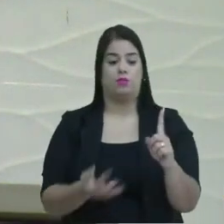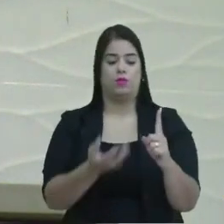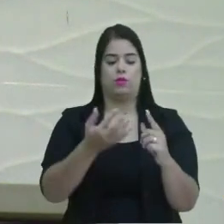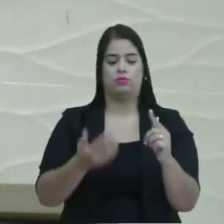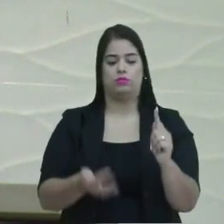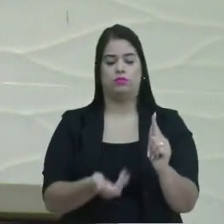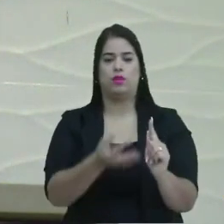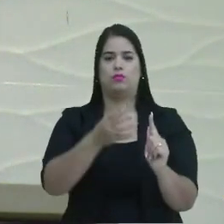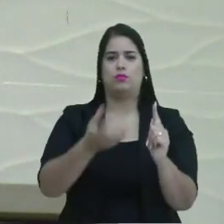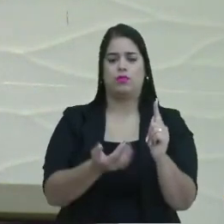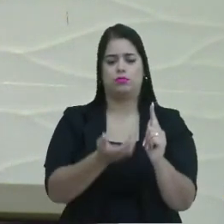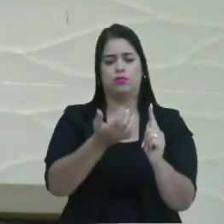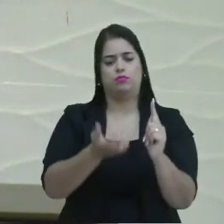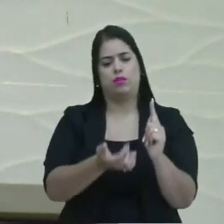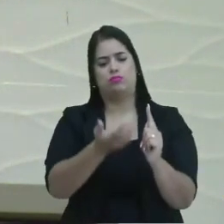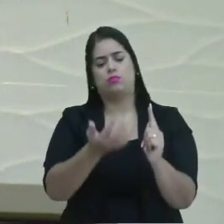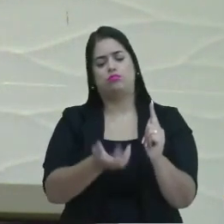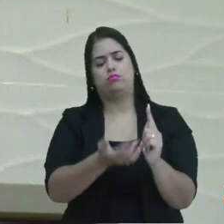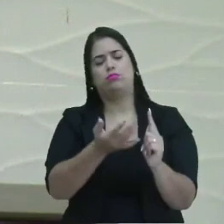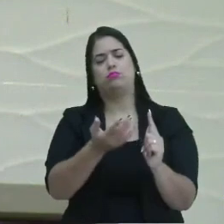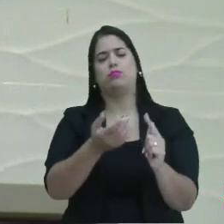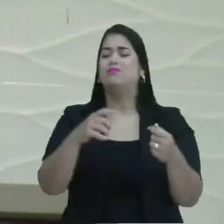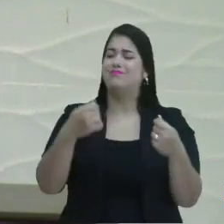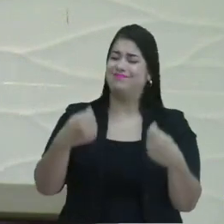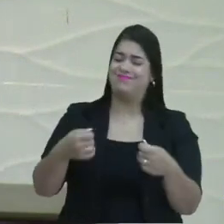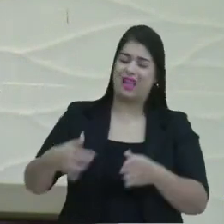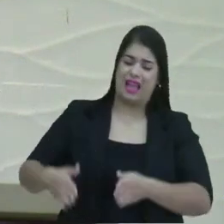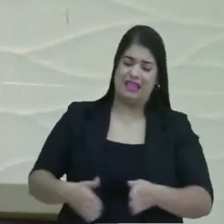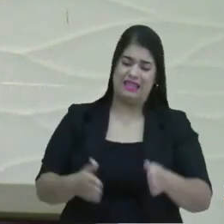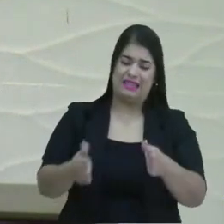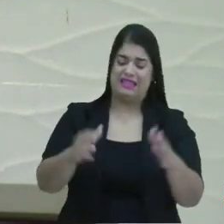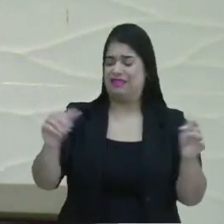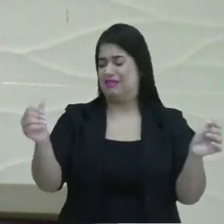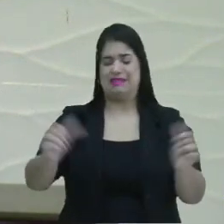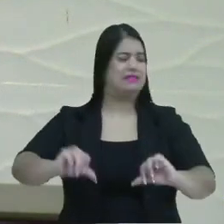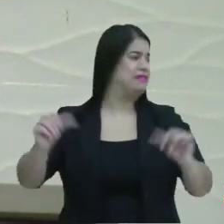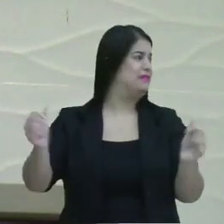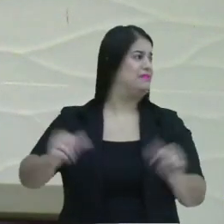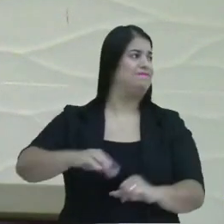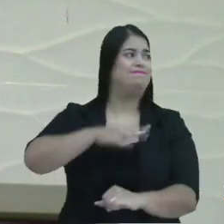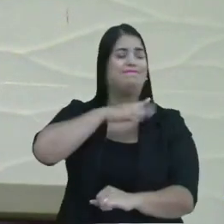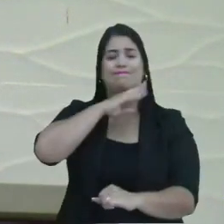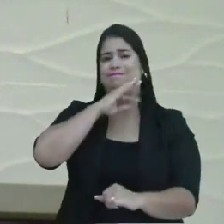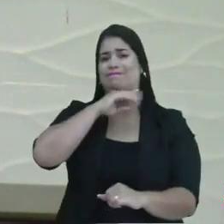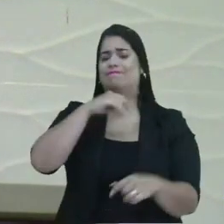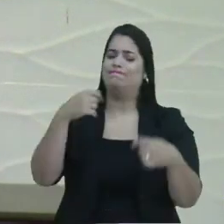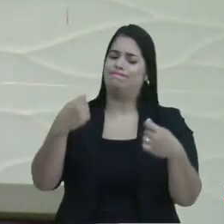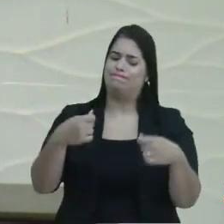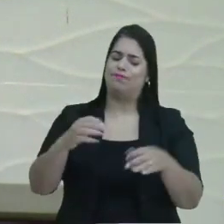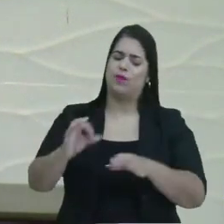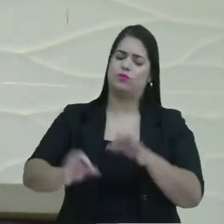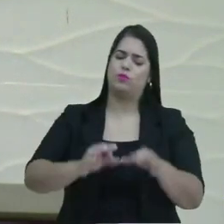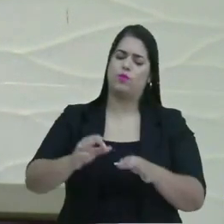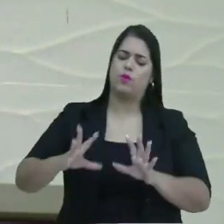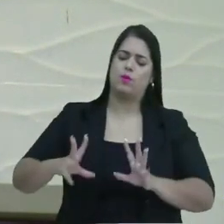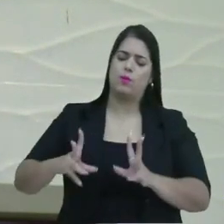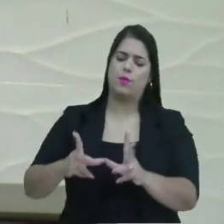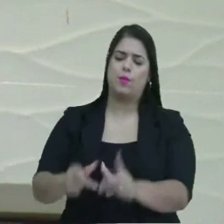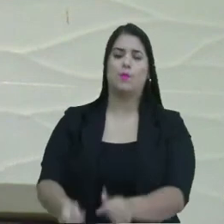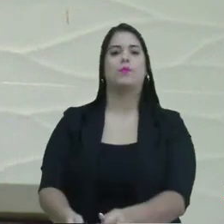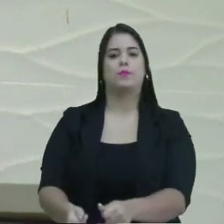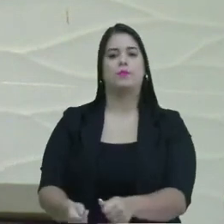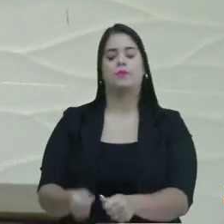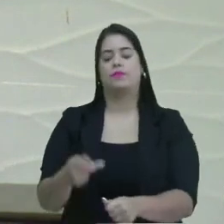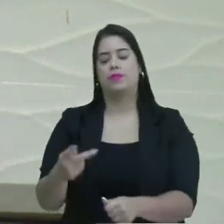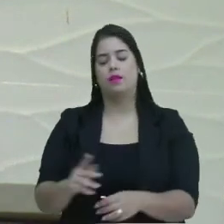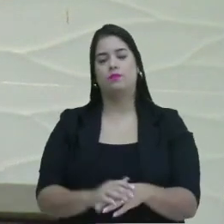aqui citada, a necessidade por a estrada encontrar em péssimas condições de trafegar nessa localidade citada.